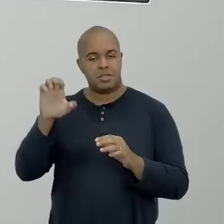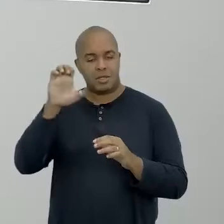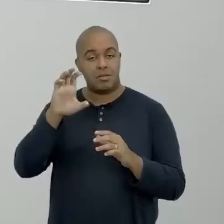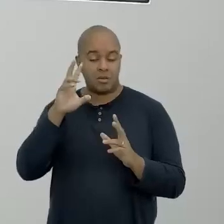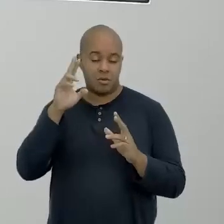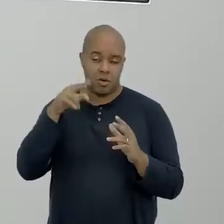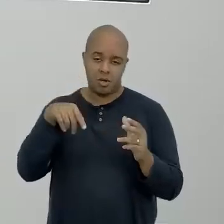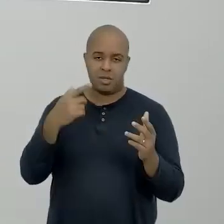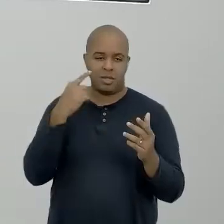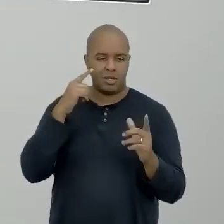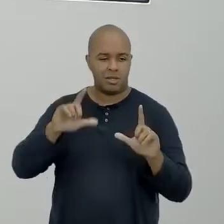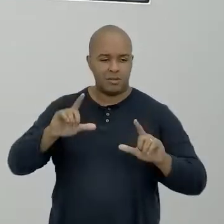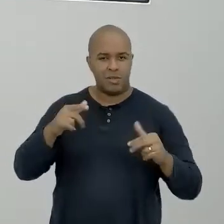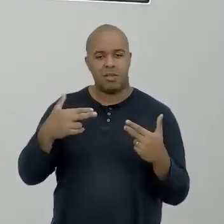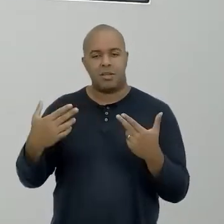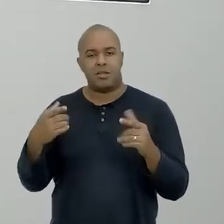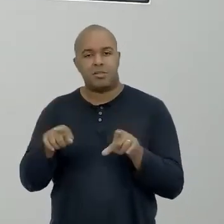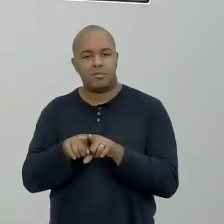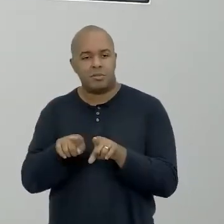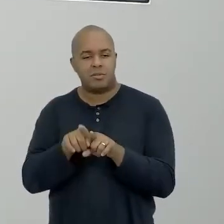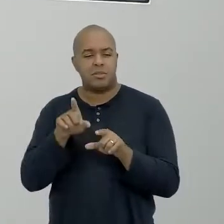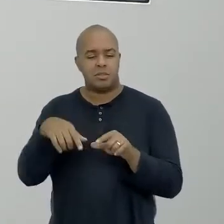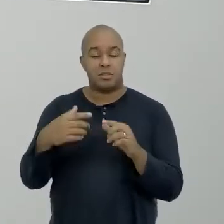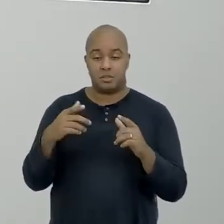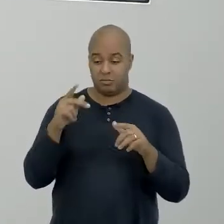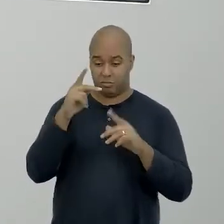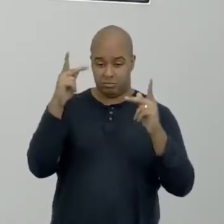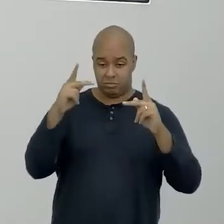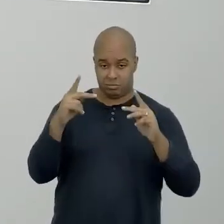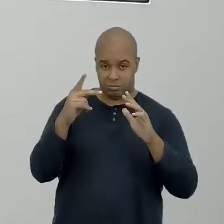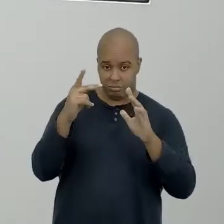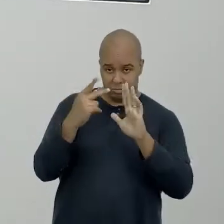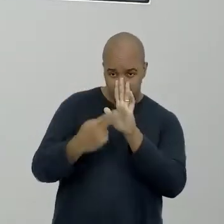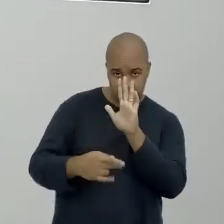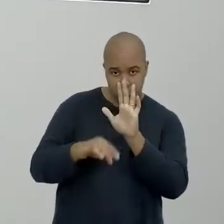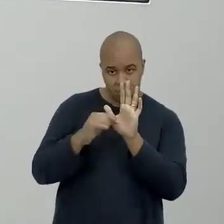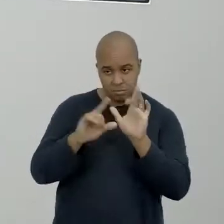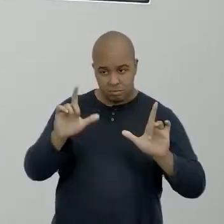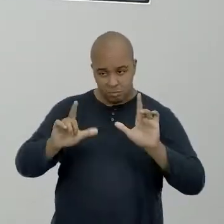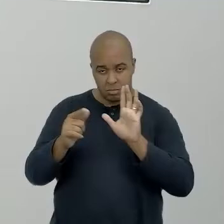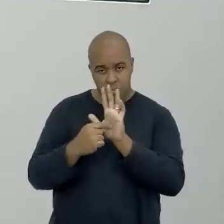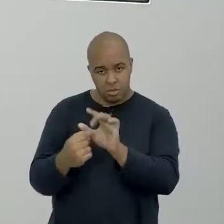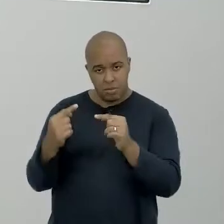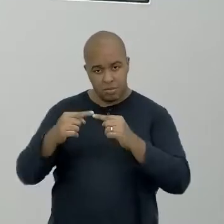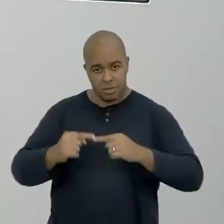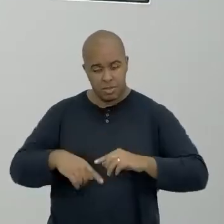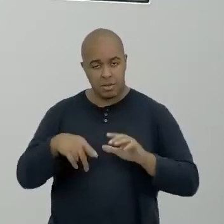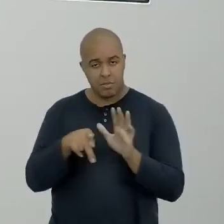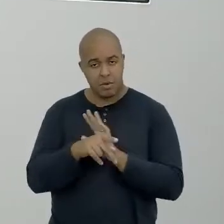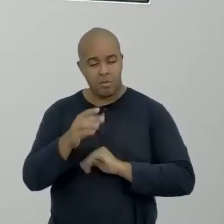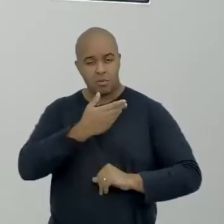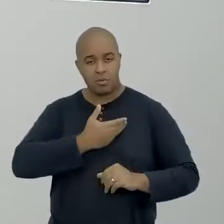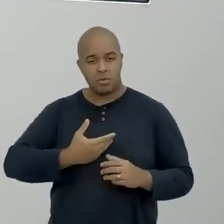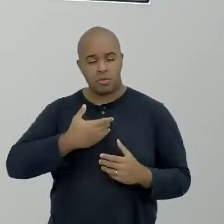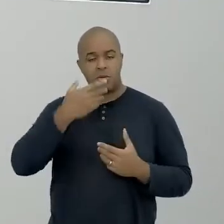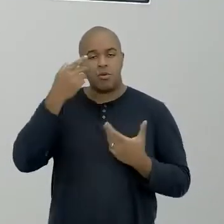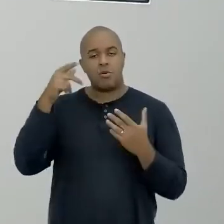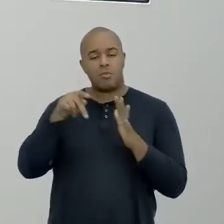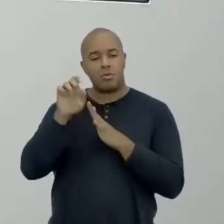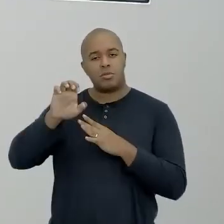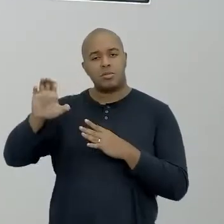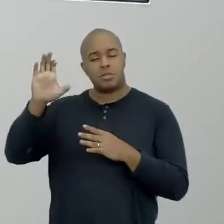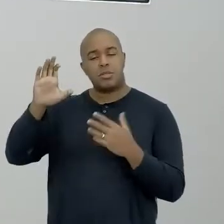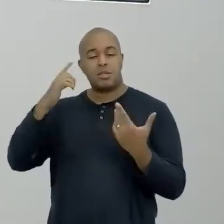assim como essa TV. Aliás, esse programa ele está inserido no contexto do governo do estado. Isso